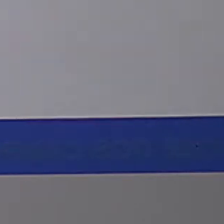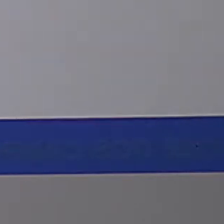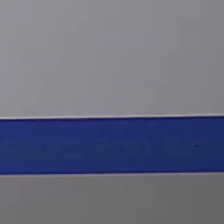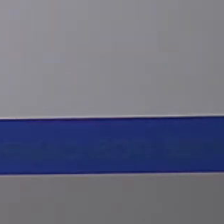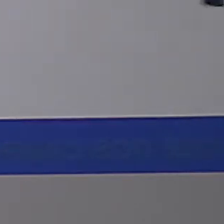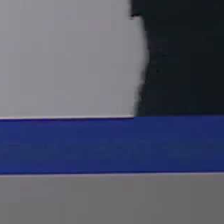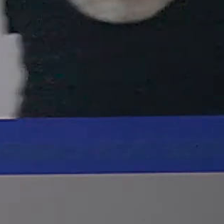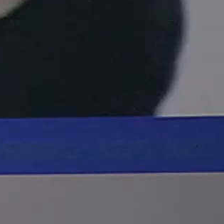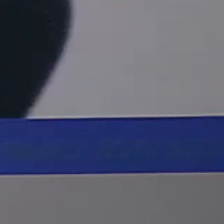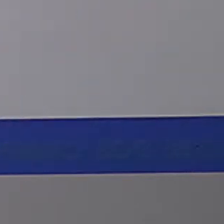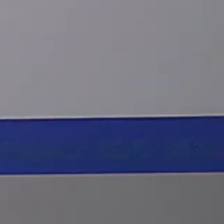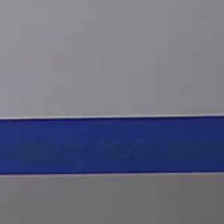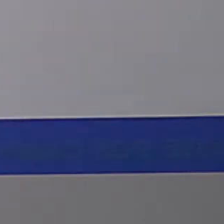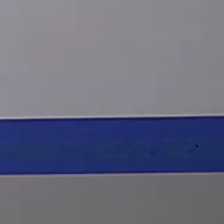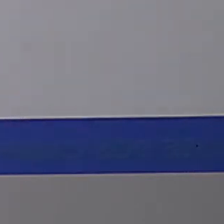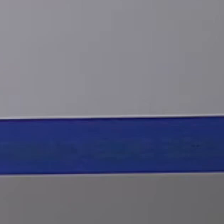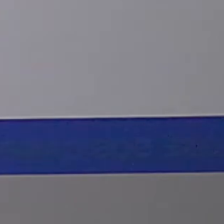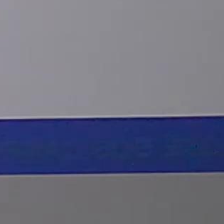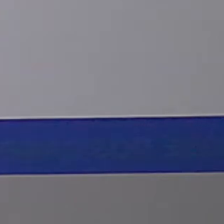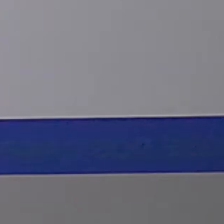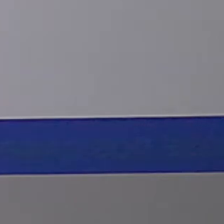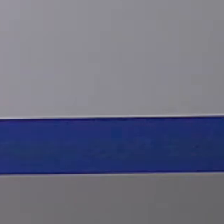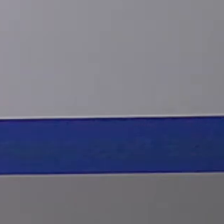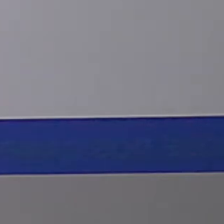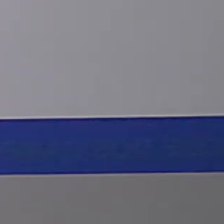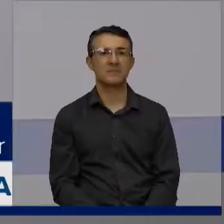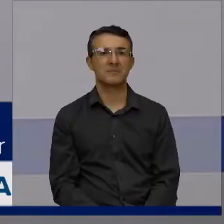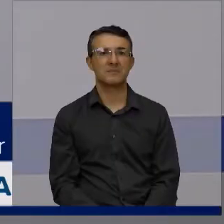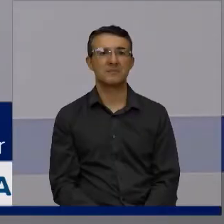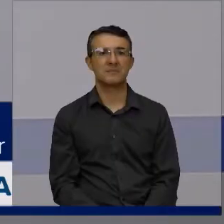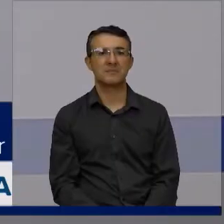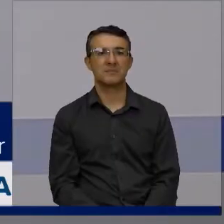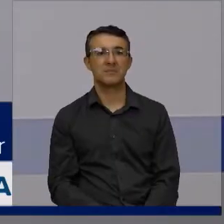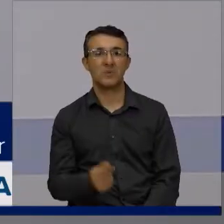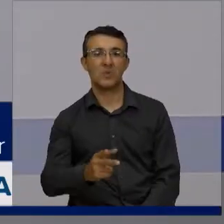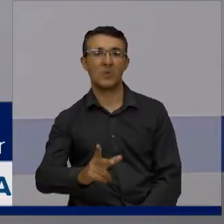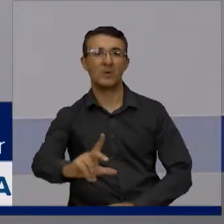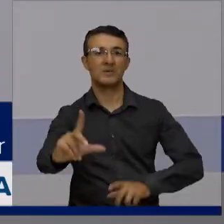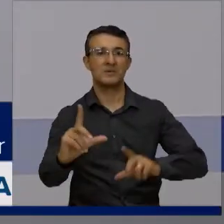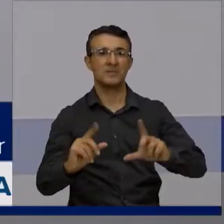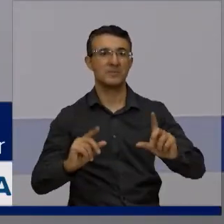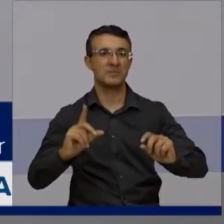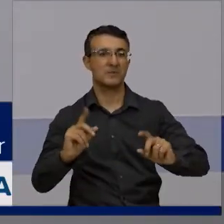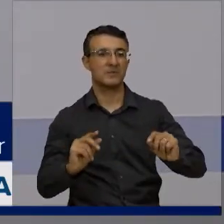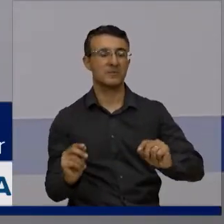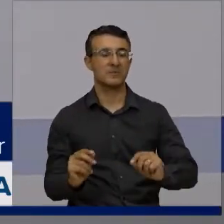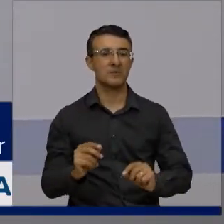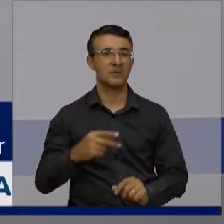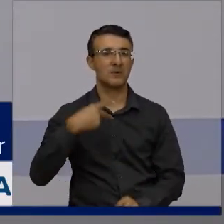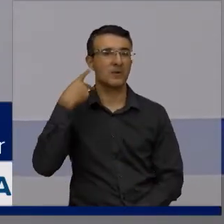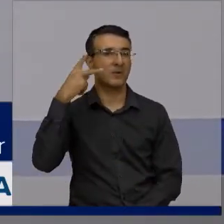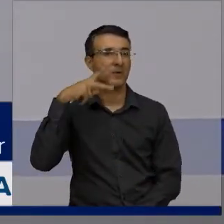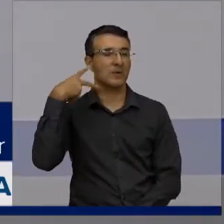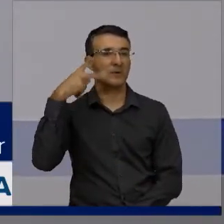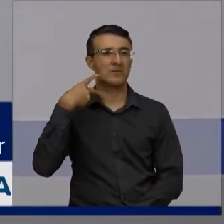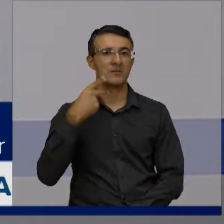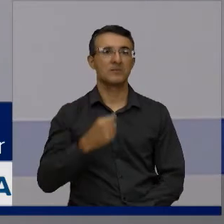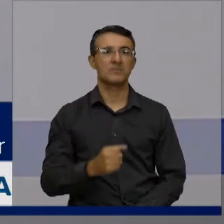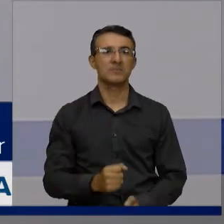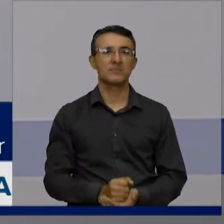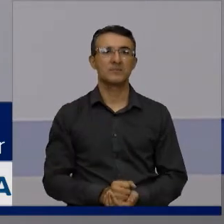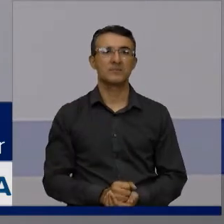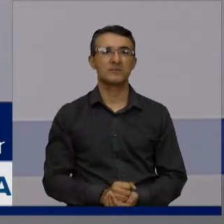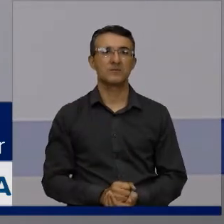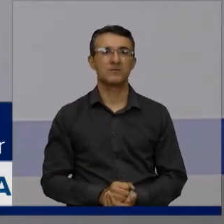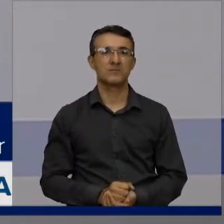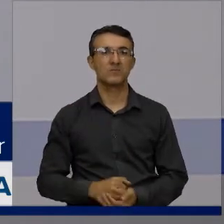Dando seguimento ao Pinga Fogo, com a palavra o vereador líder do